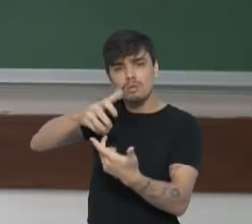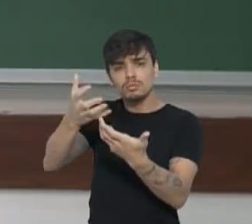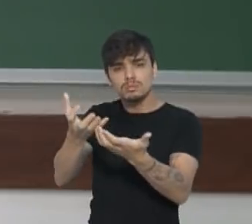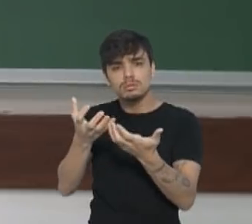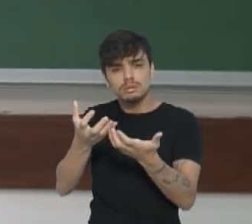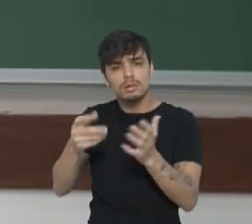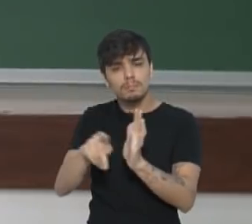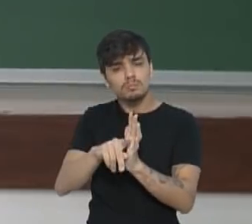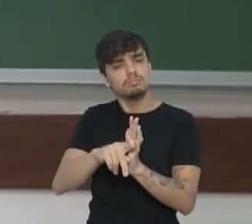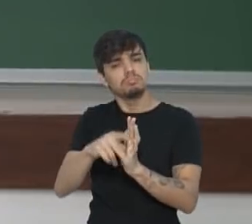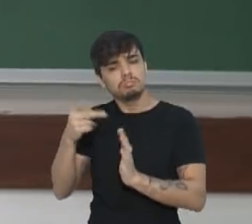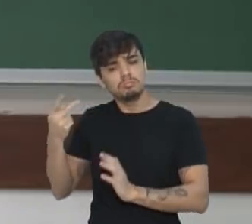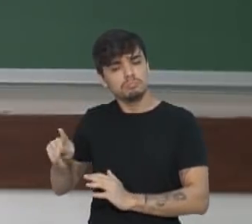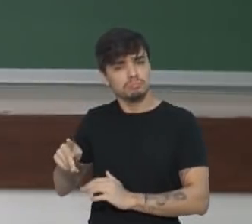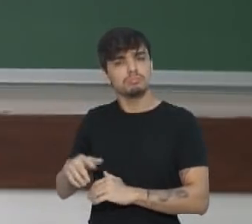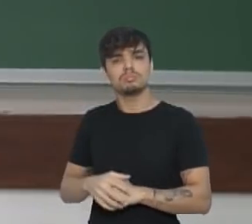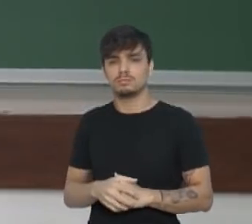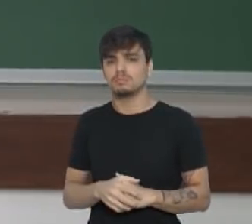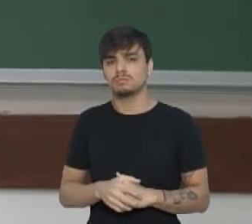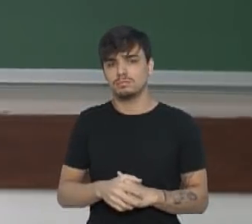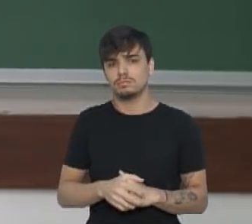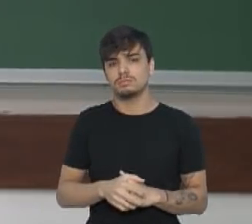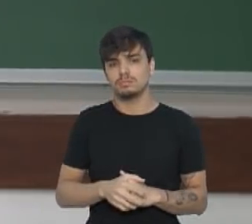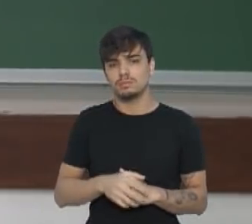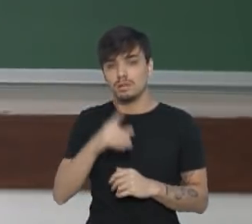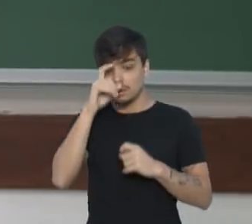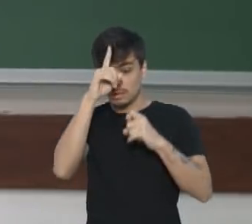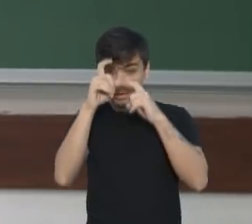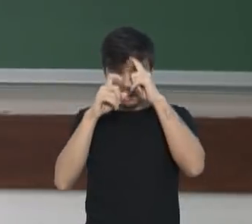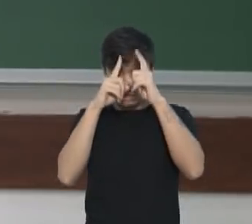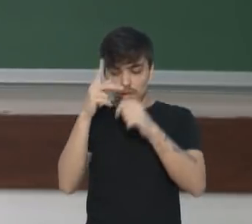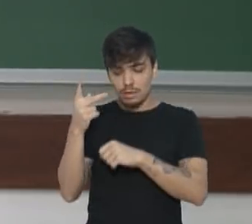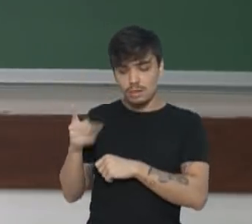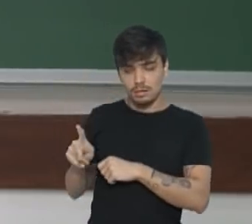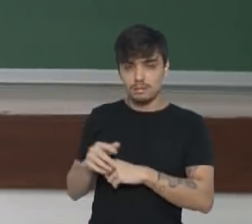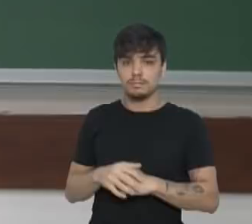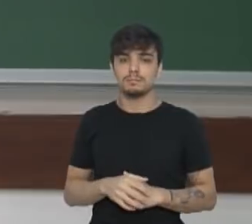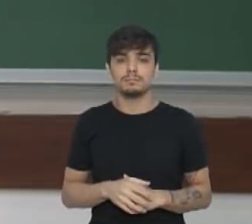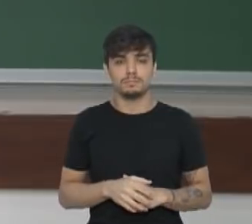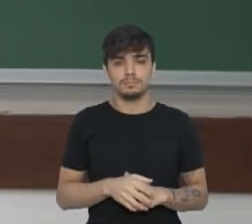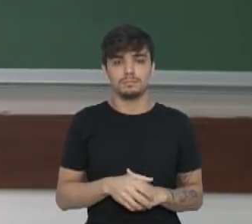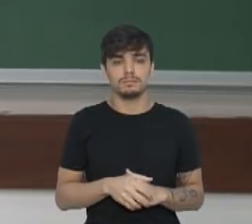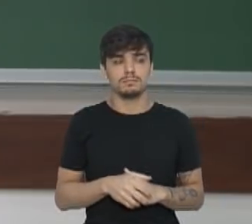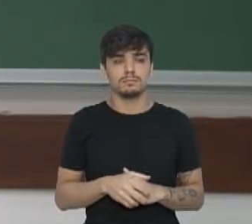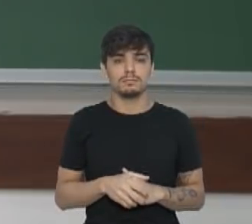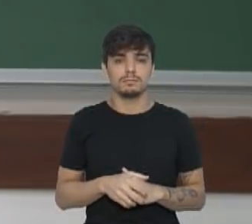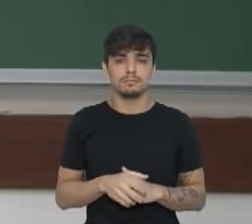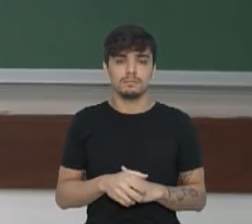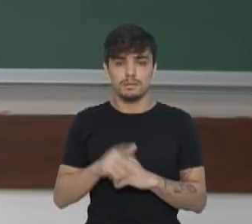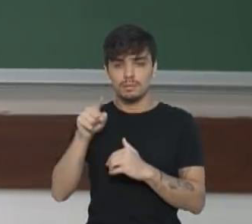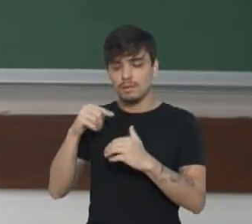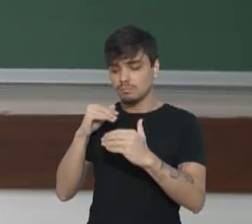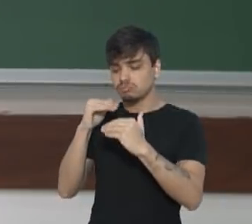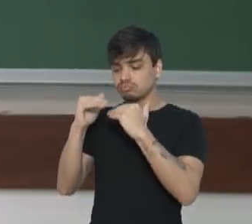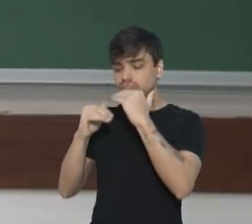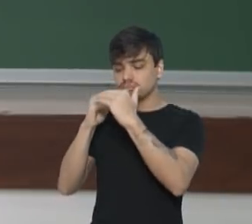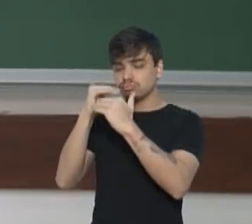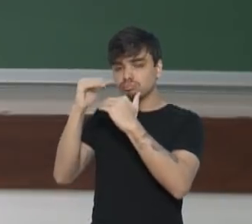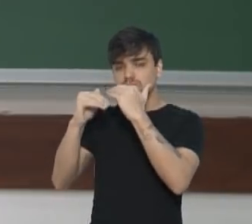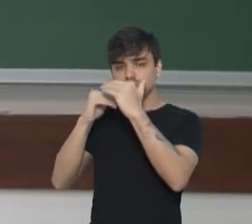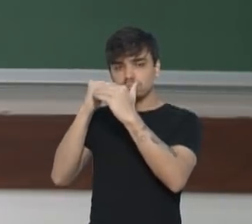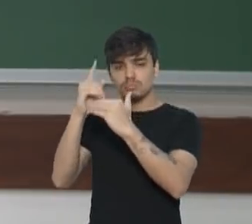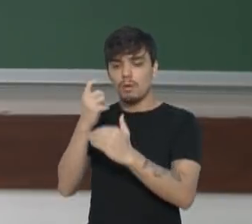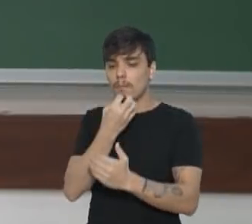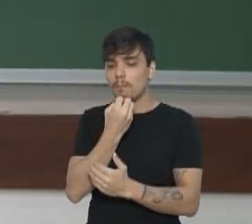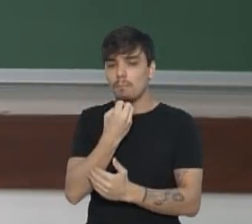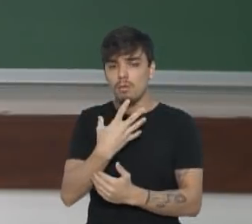que seja, da maneira idealizada por eles, que é o niilismo reativo, que é o que, né, o ideal de progresso, de que o mundo bom não está